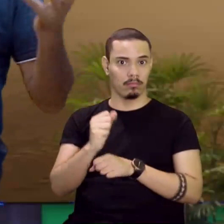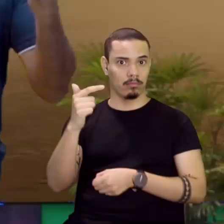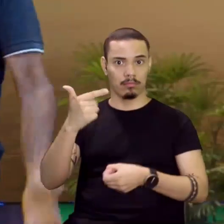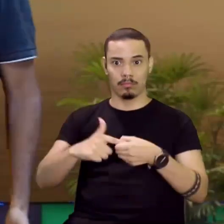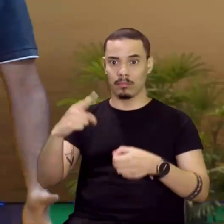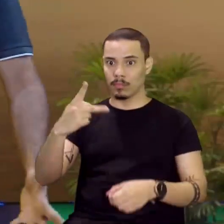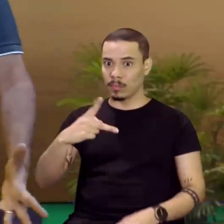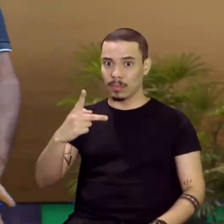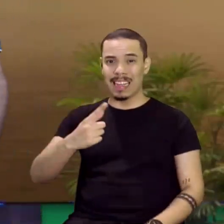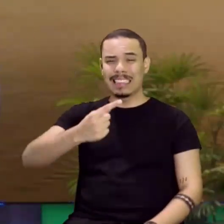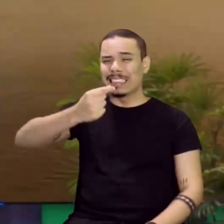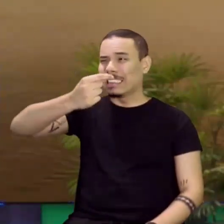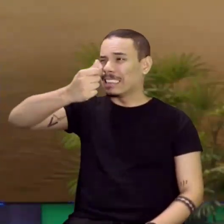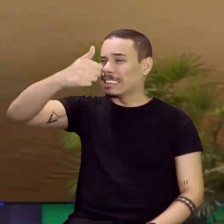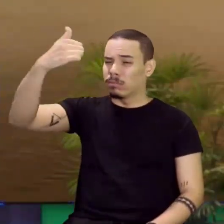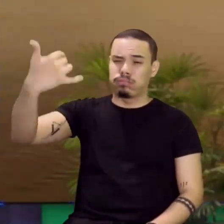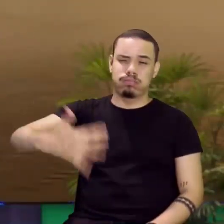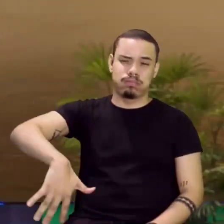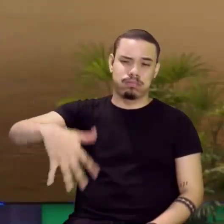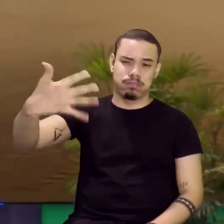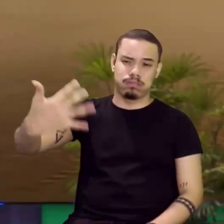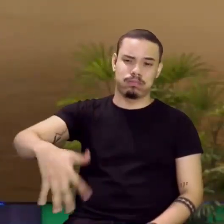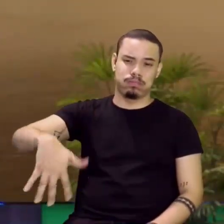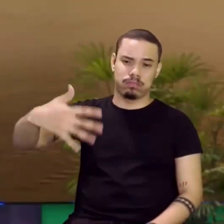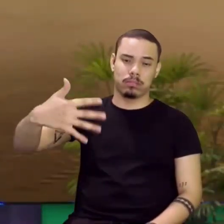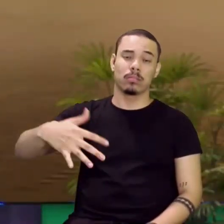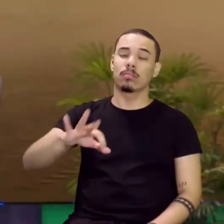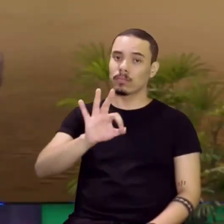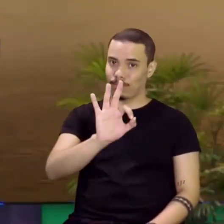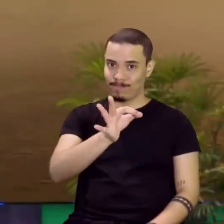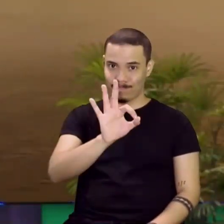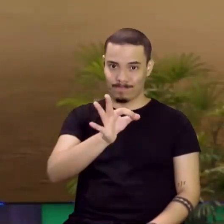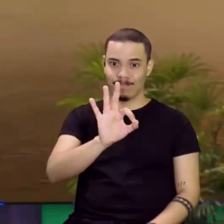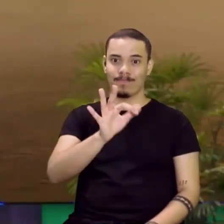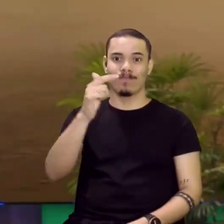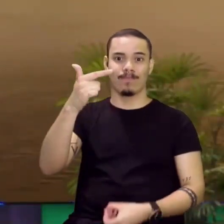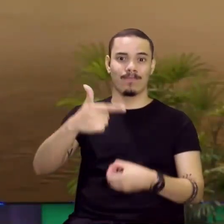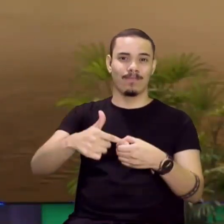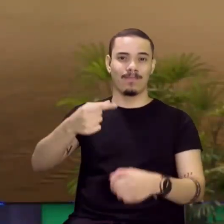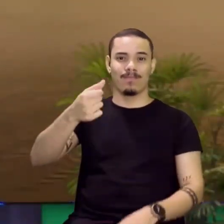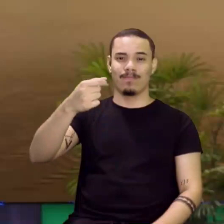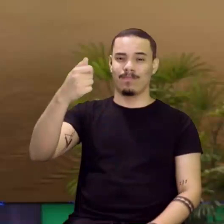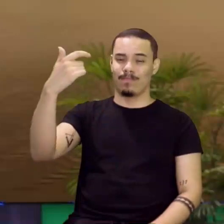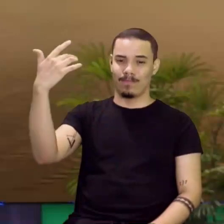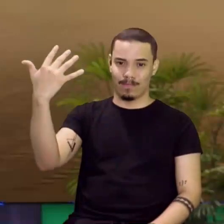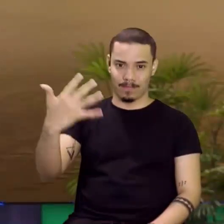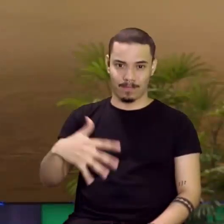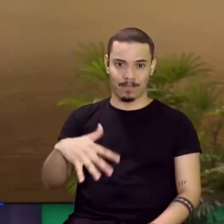Tá caro, professor? Tá. Porque ela é uma commodity.